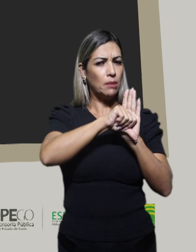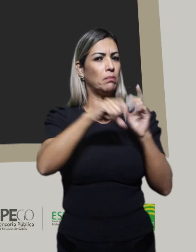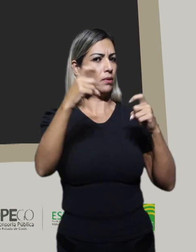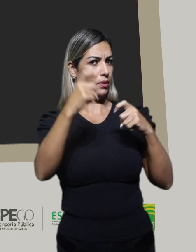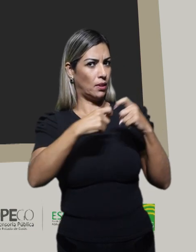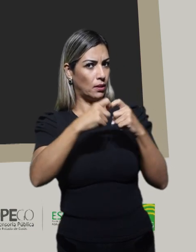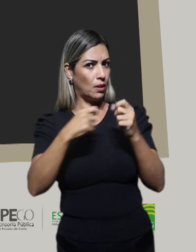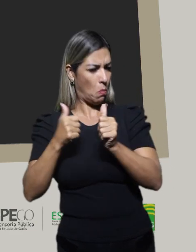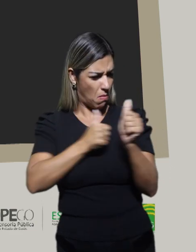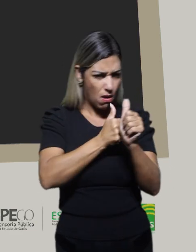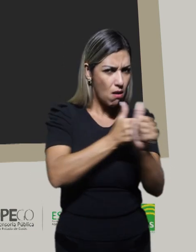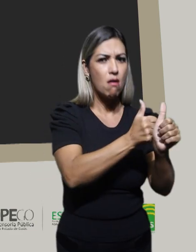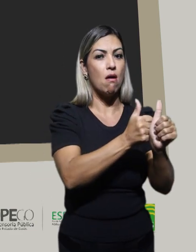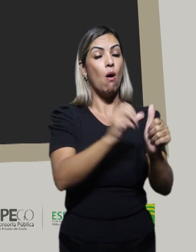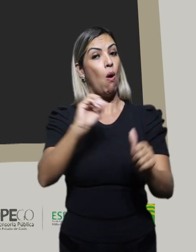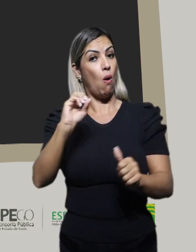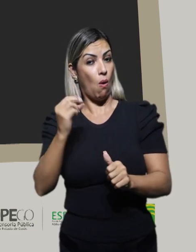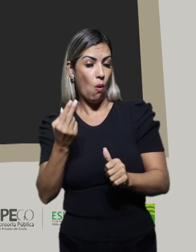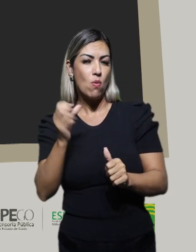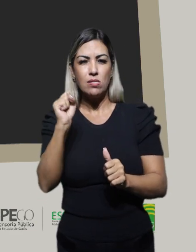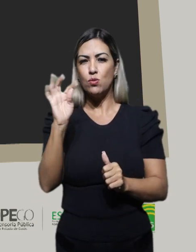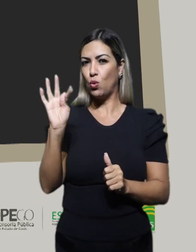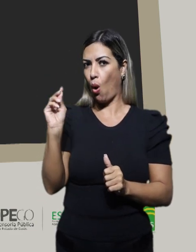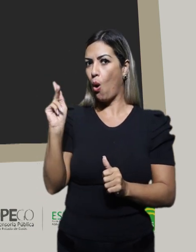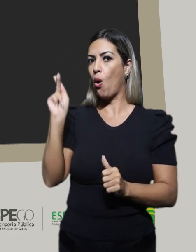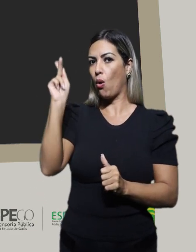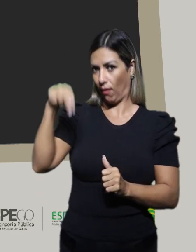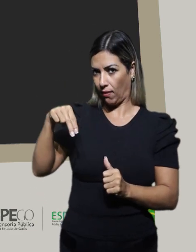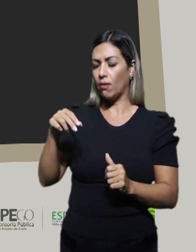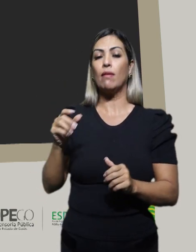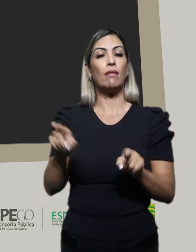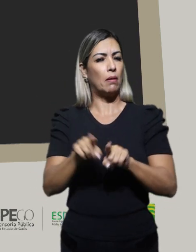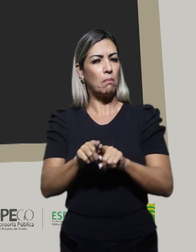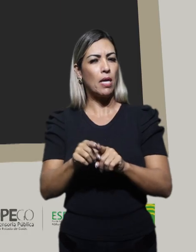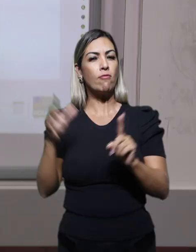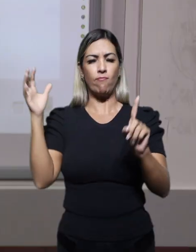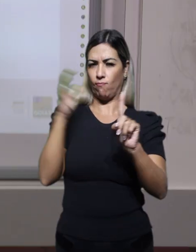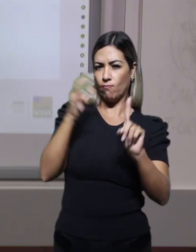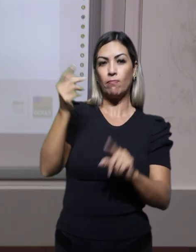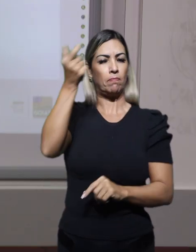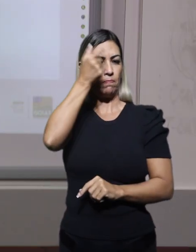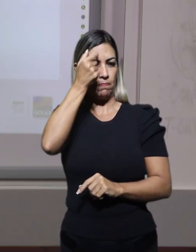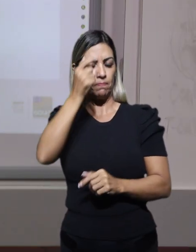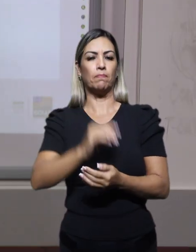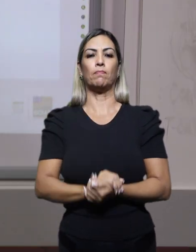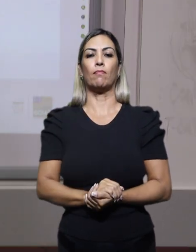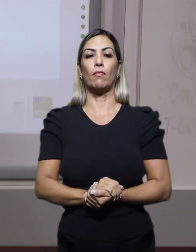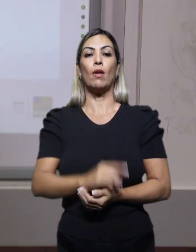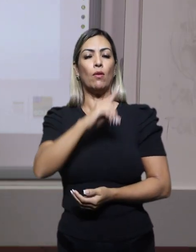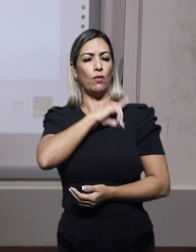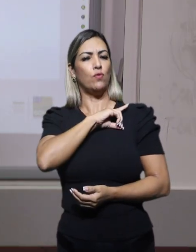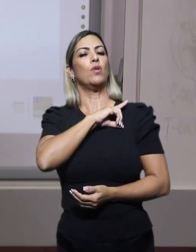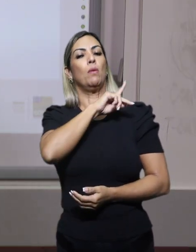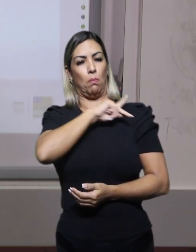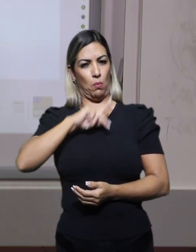de perseguição ou stalking e violência psicológica. Eu sou defensora pública do Estado